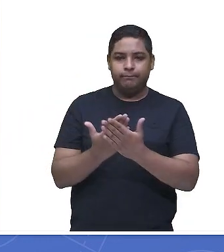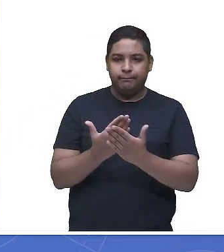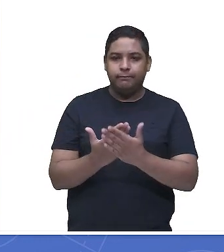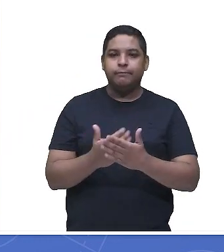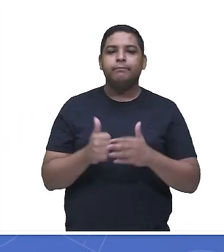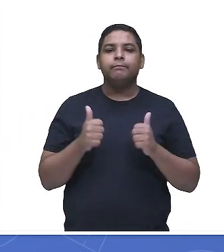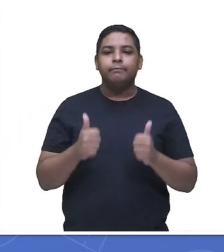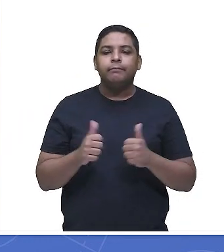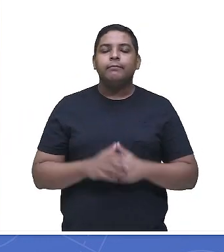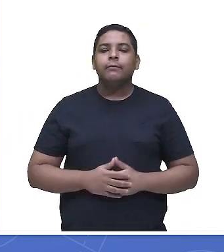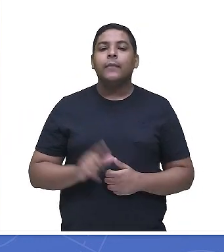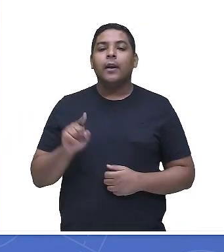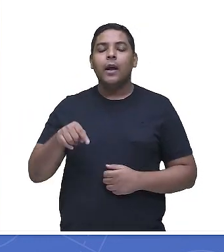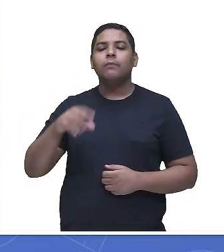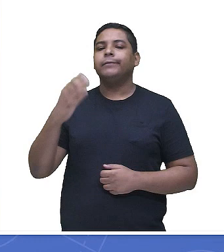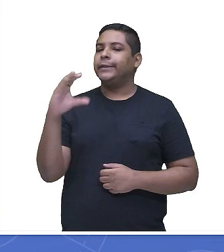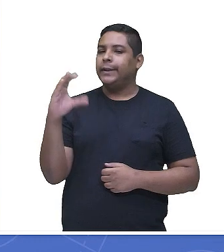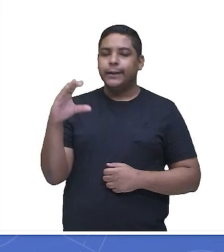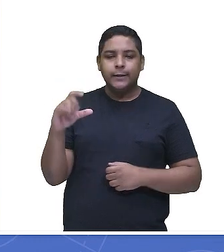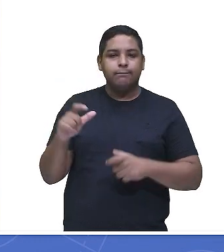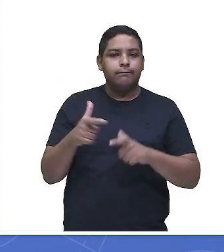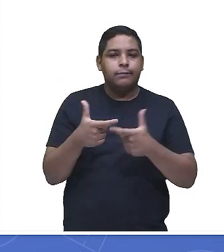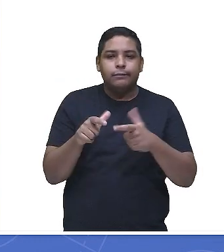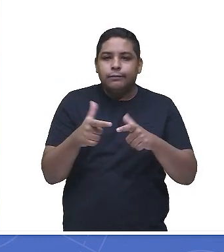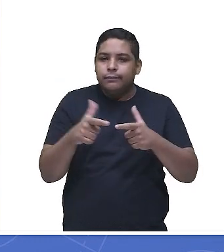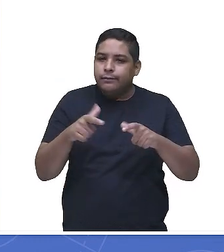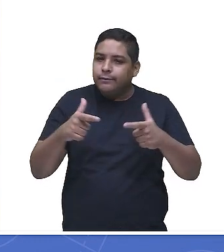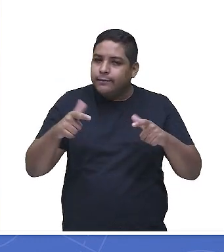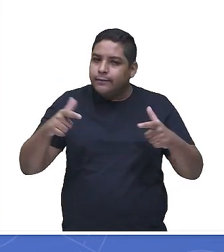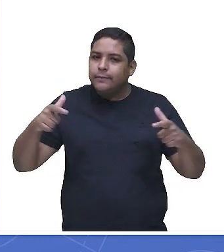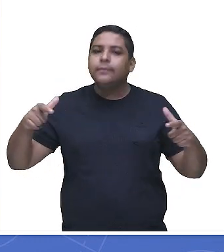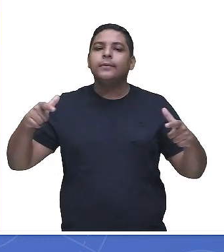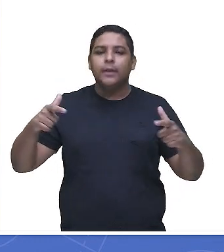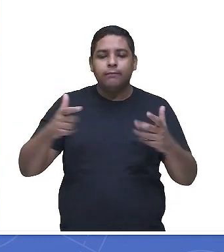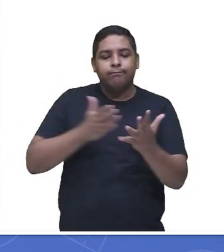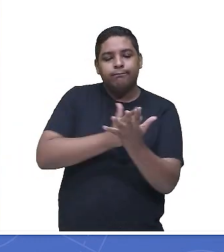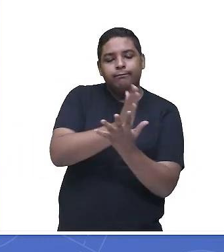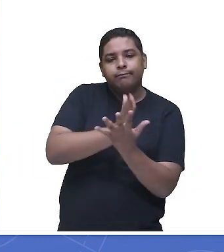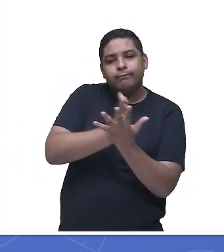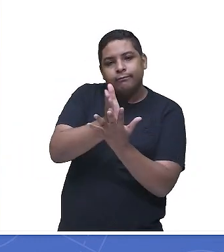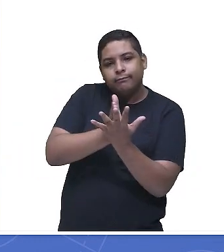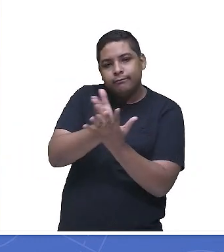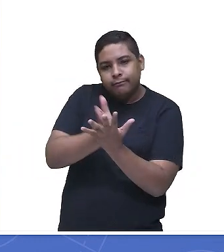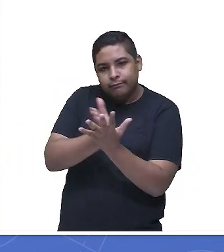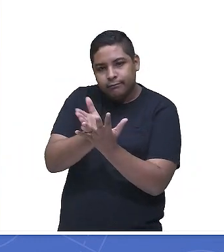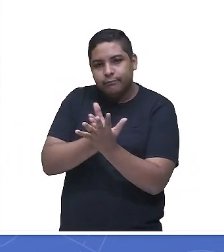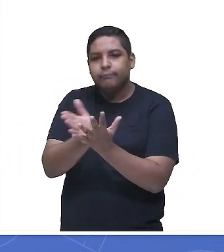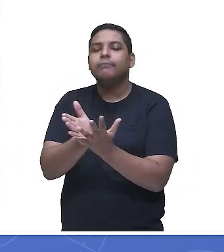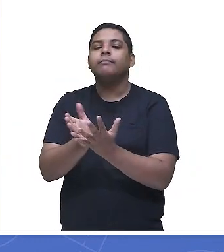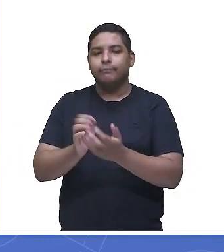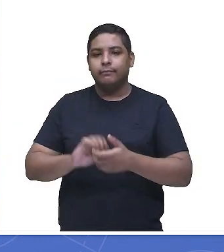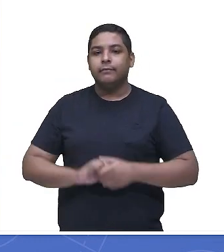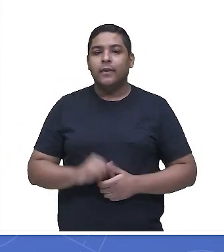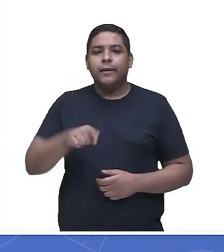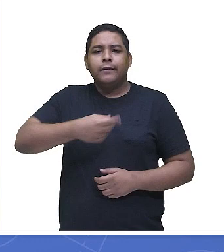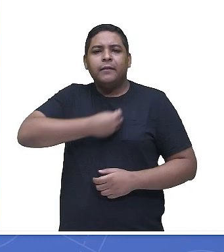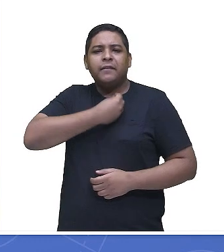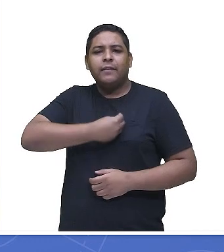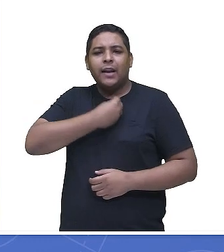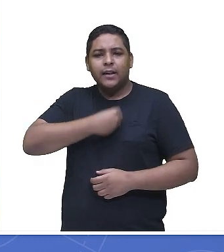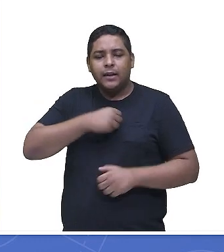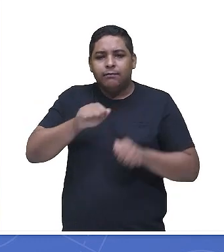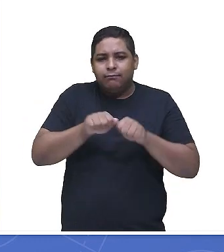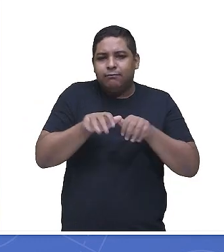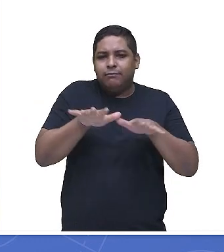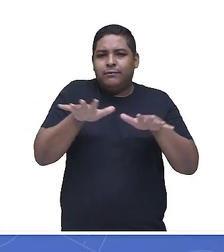ciência muito grande aí, cheio dos seus ramos. Mas, gente, olha só, vida é muito amplo, né? Vida é muito